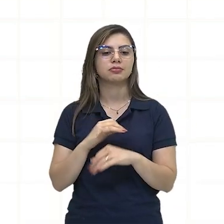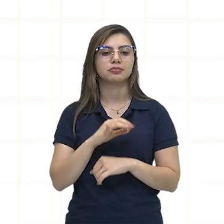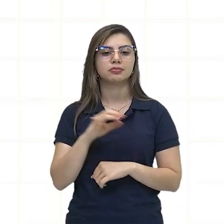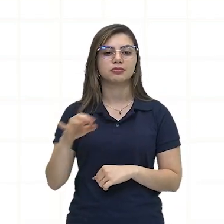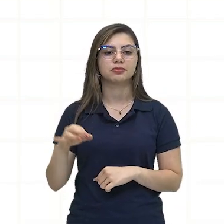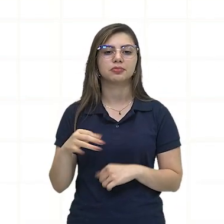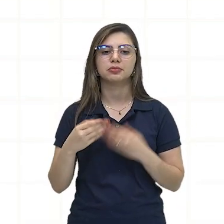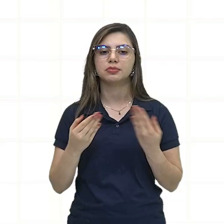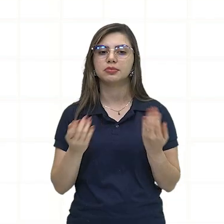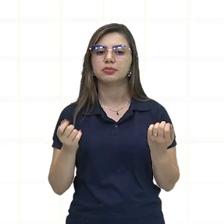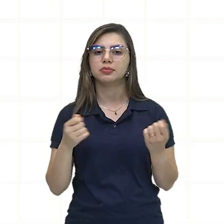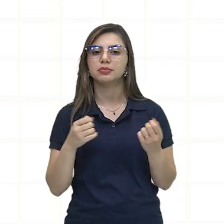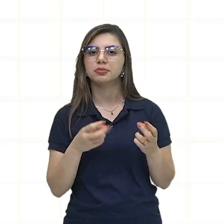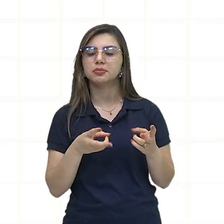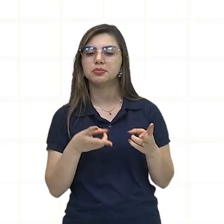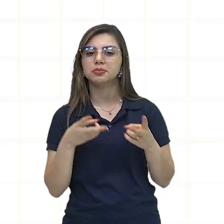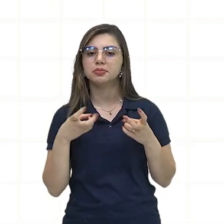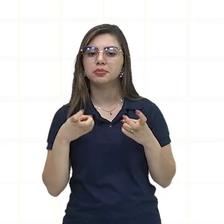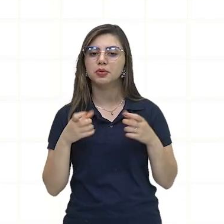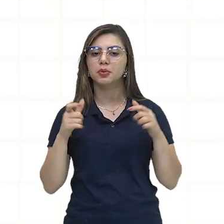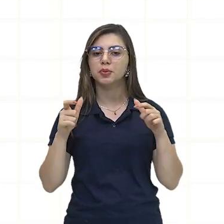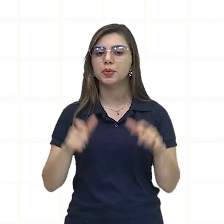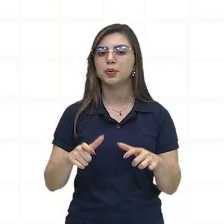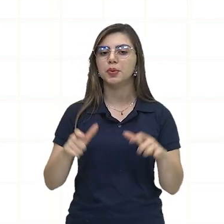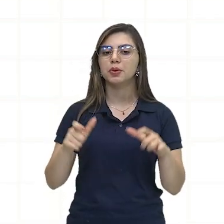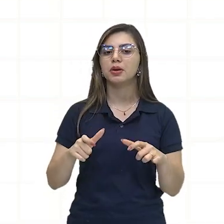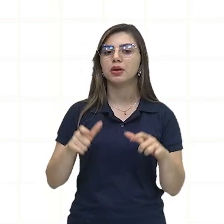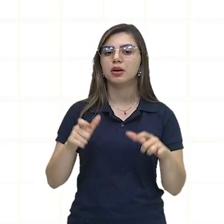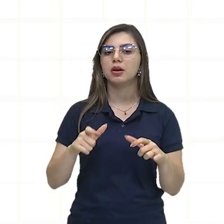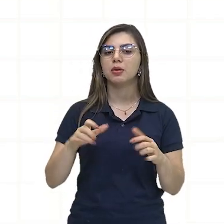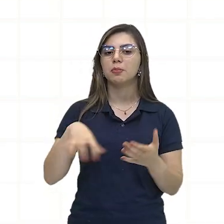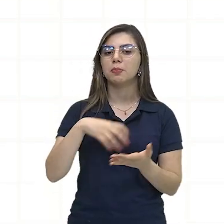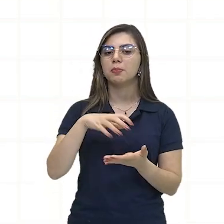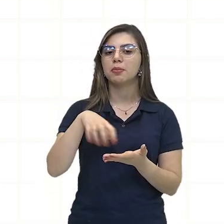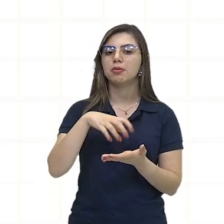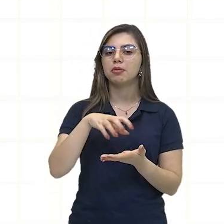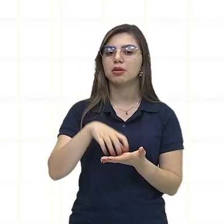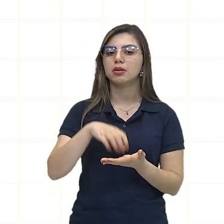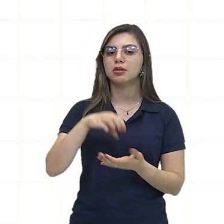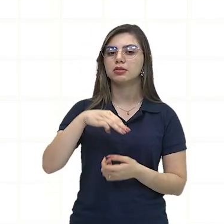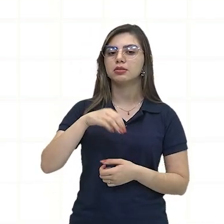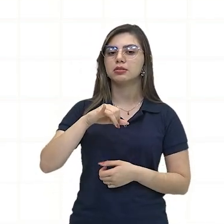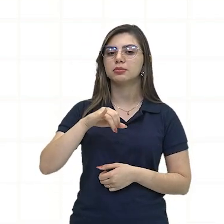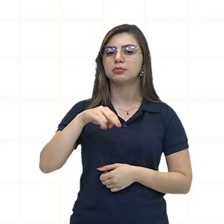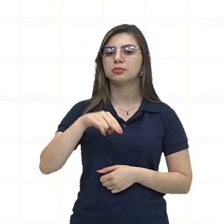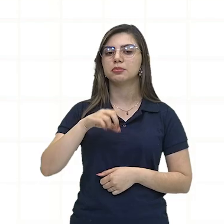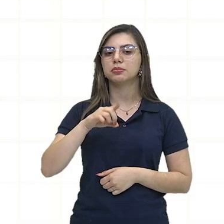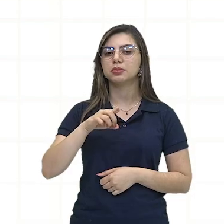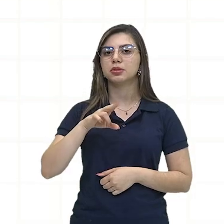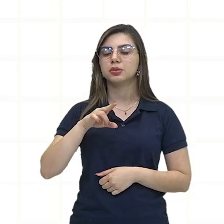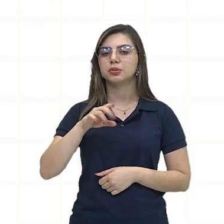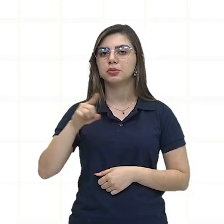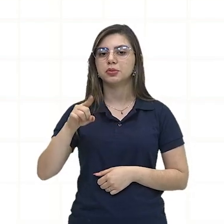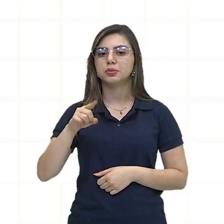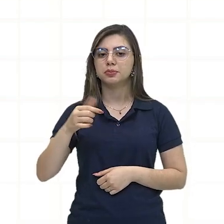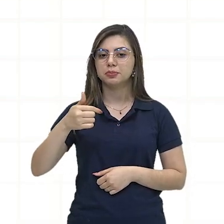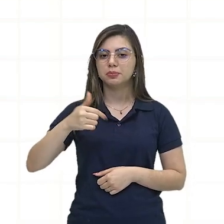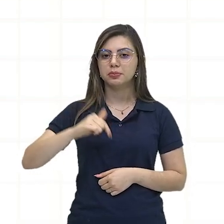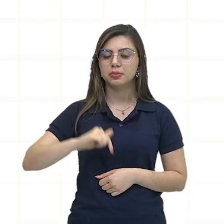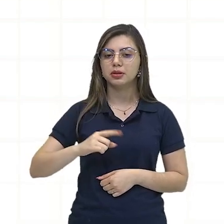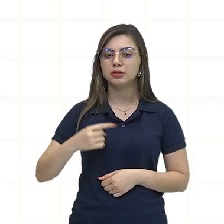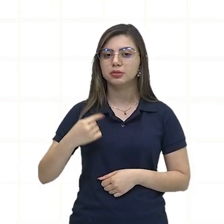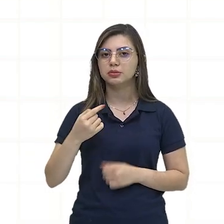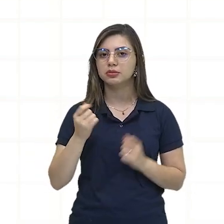urbana, eu estou identificando aonde está localizado o Parque Municipal do Mindu. Eu consigo ver